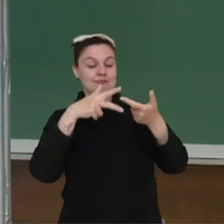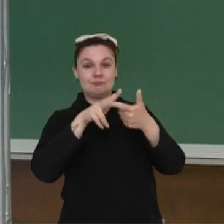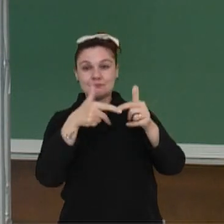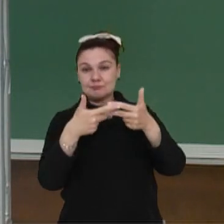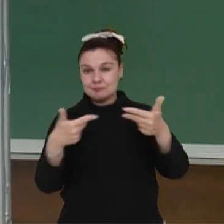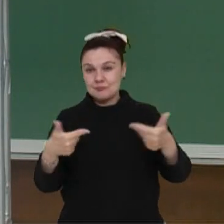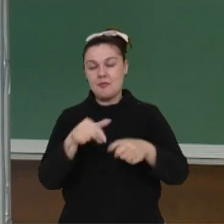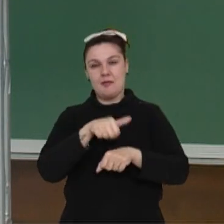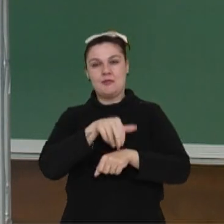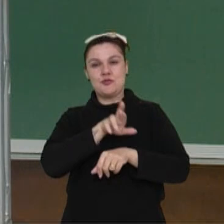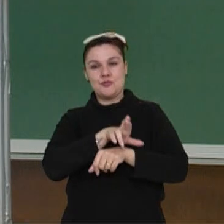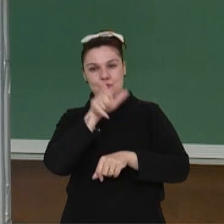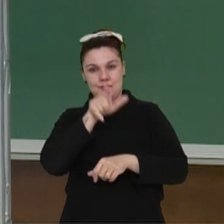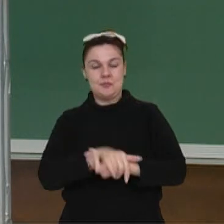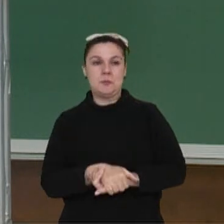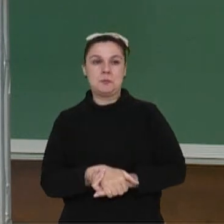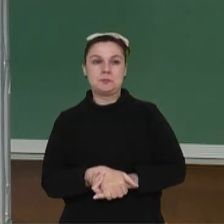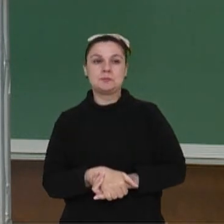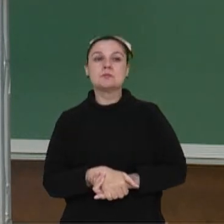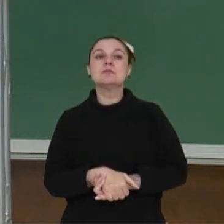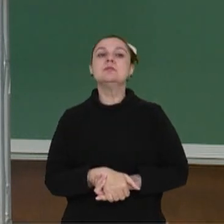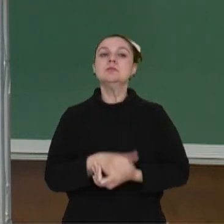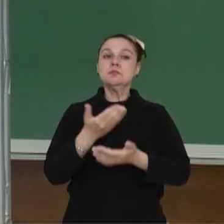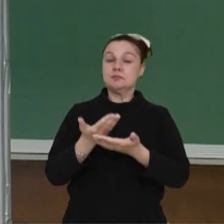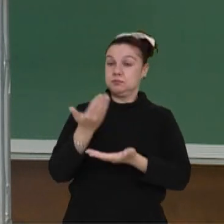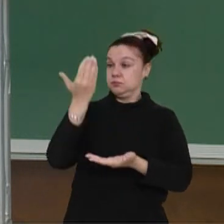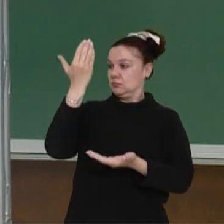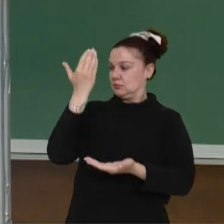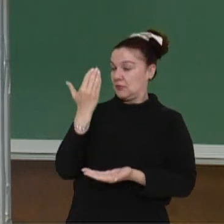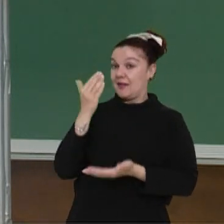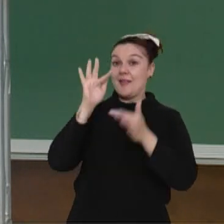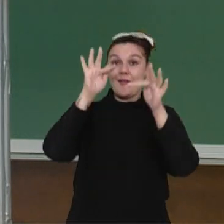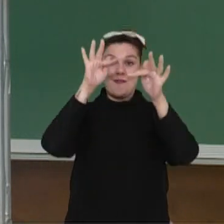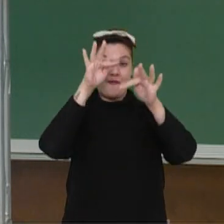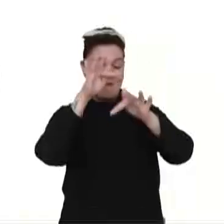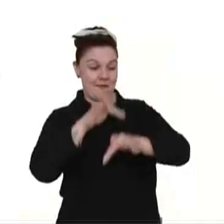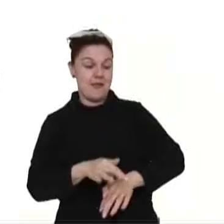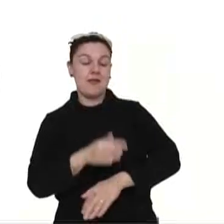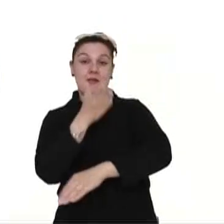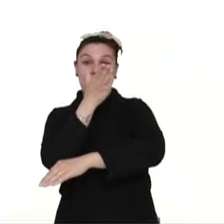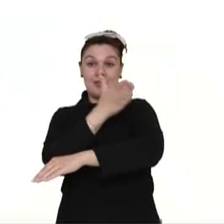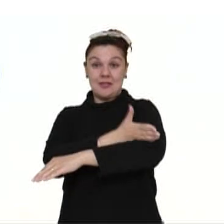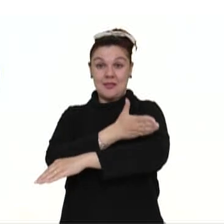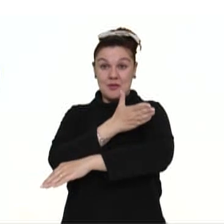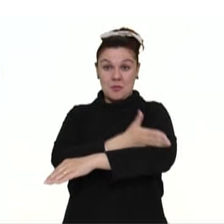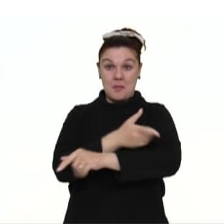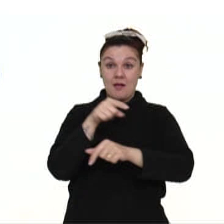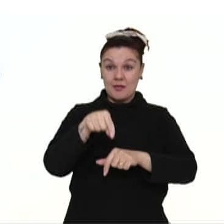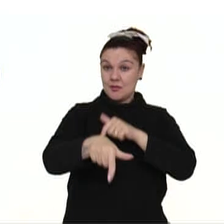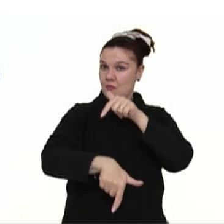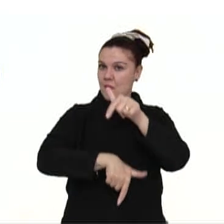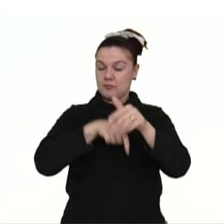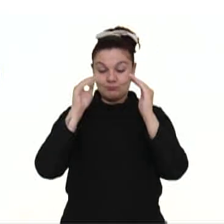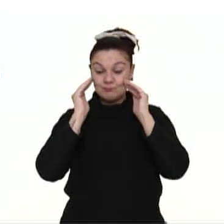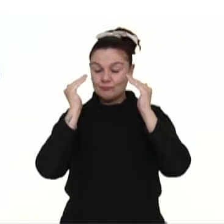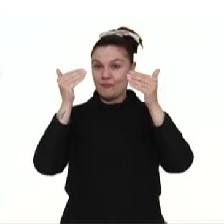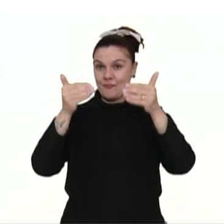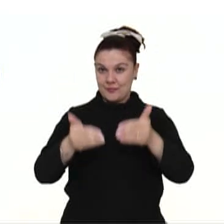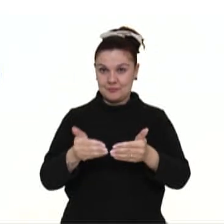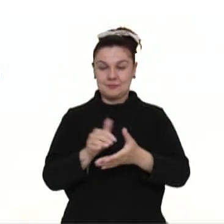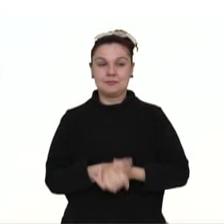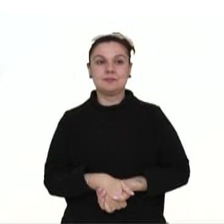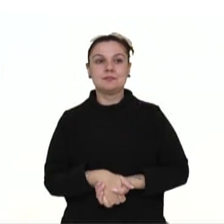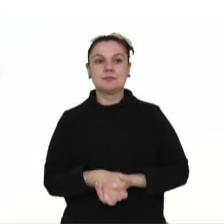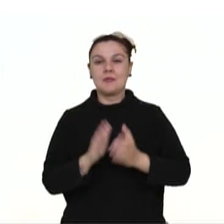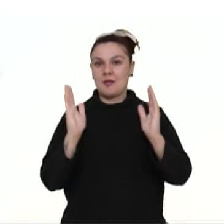pouquinho diferente daí. Da antiguidade até o fim da Idade Média, o trabalho não era elemento central. Então é